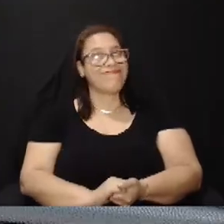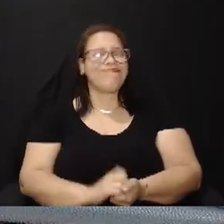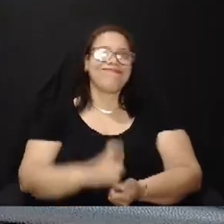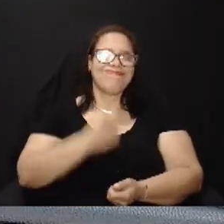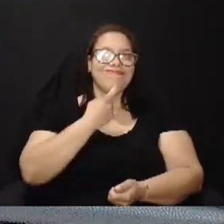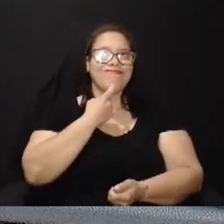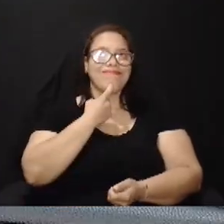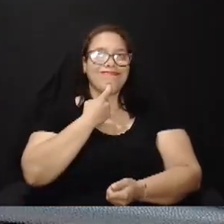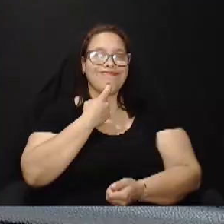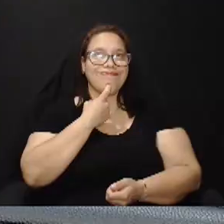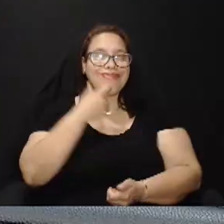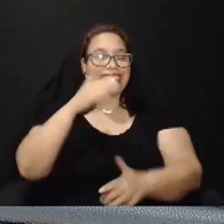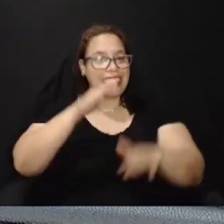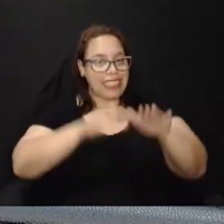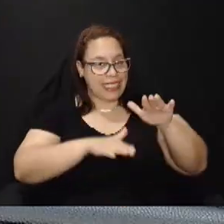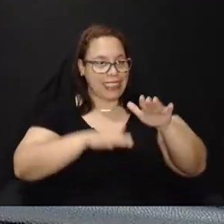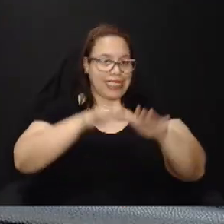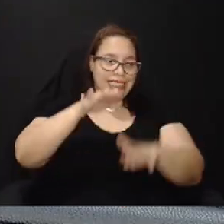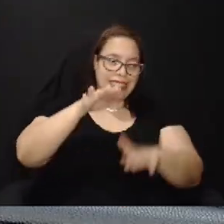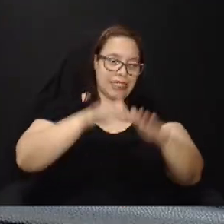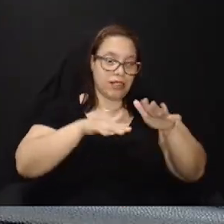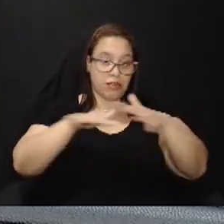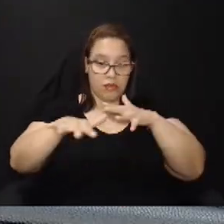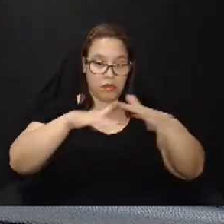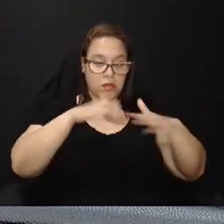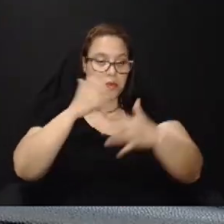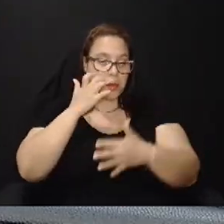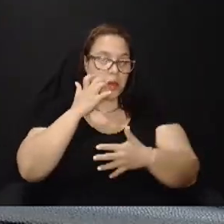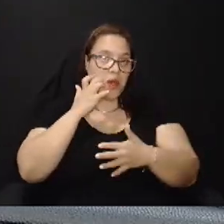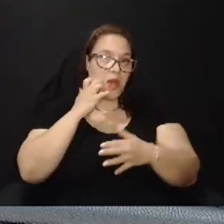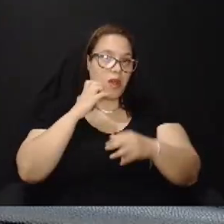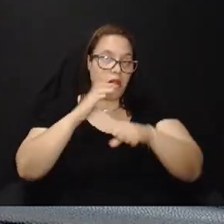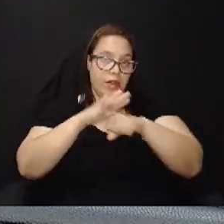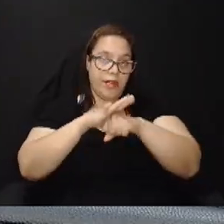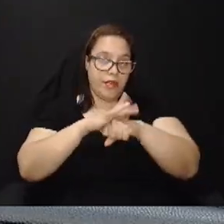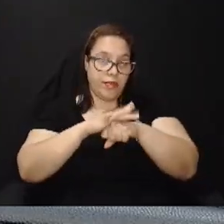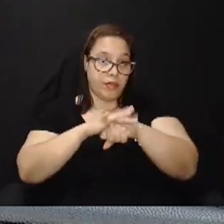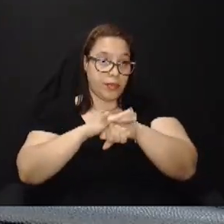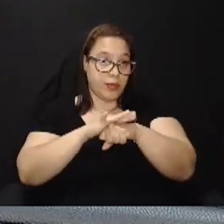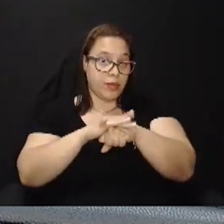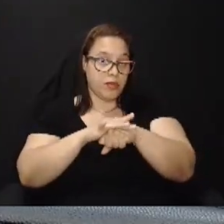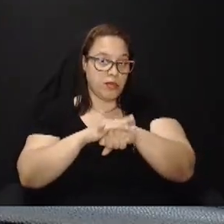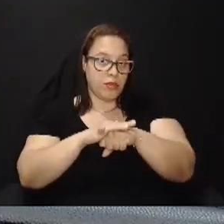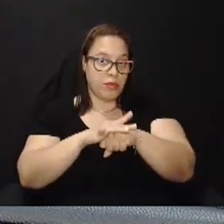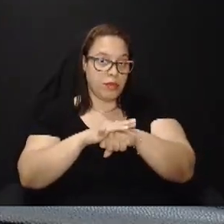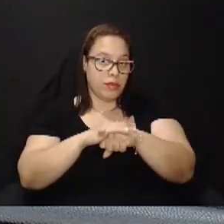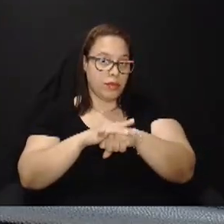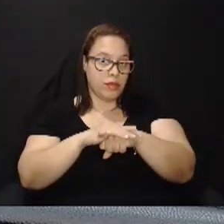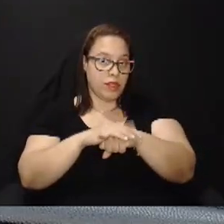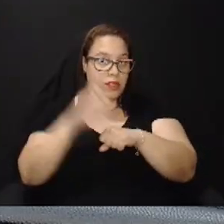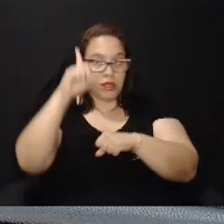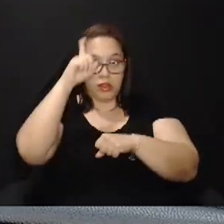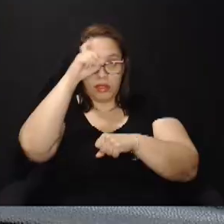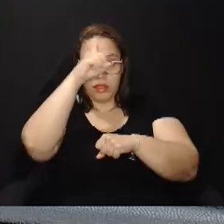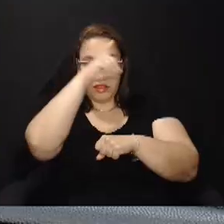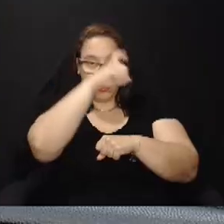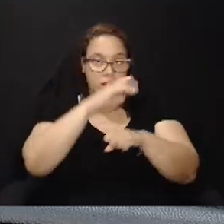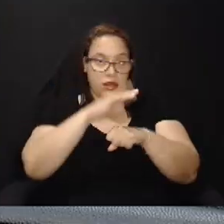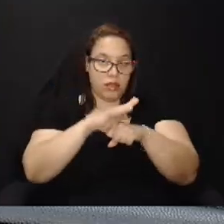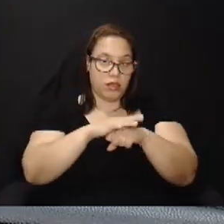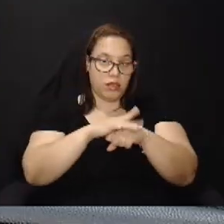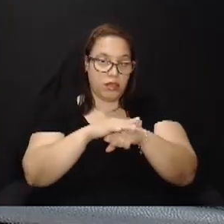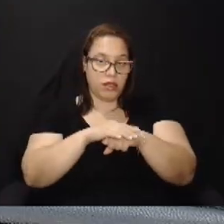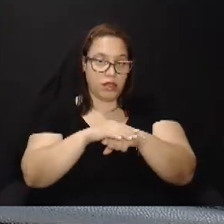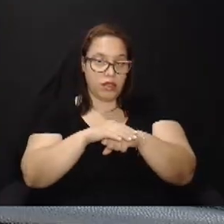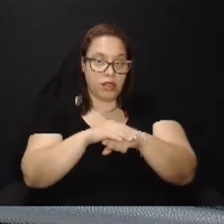oscila, momentos de epidemia mais complicada, momentos de epidemia mais